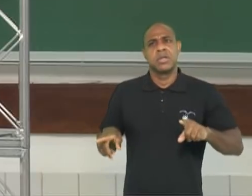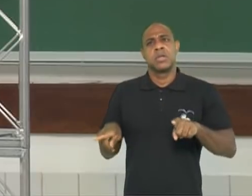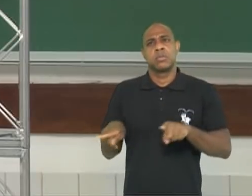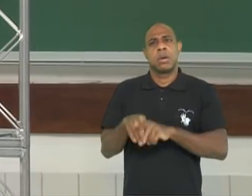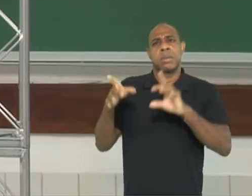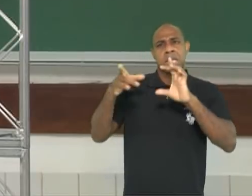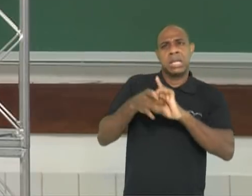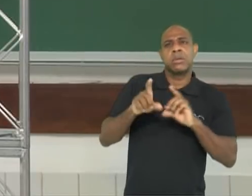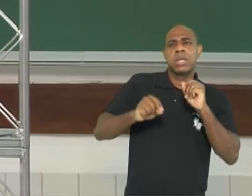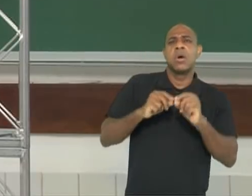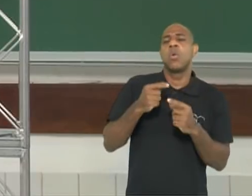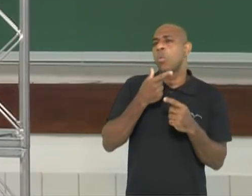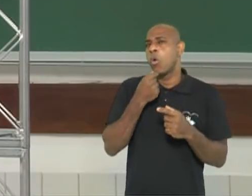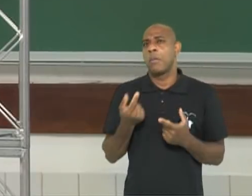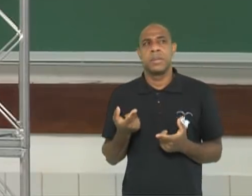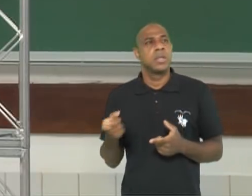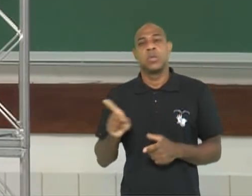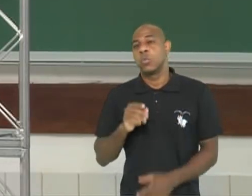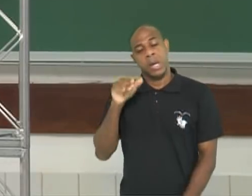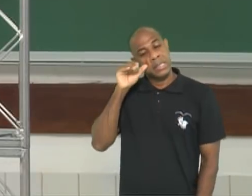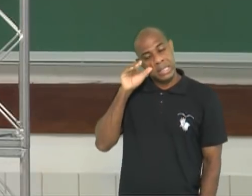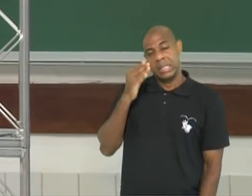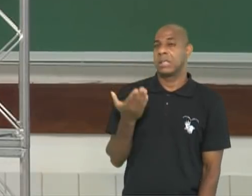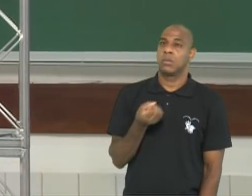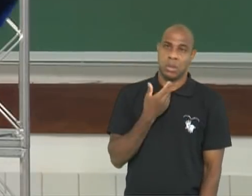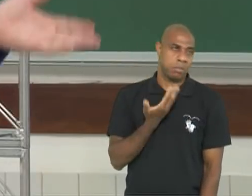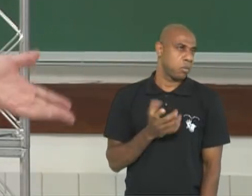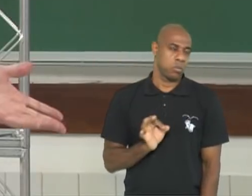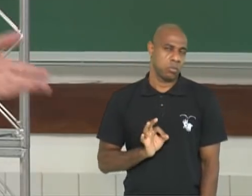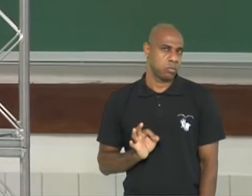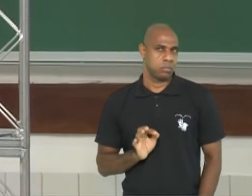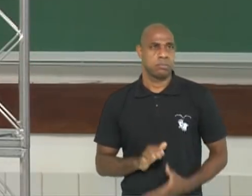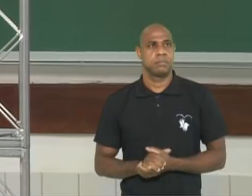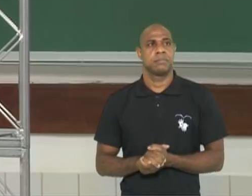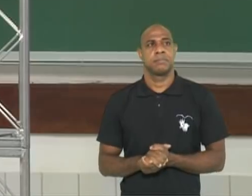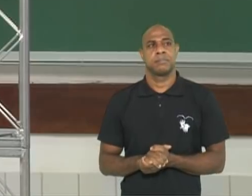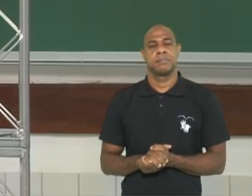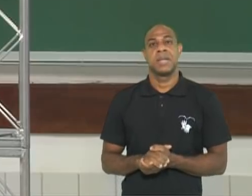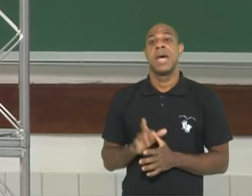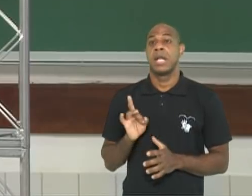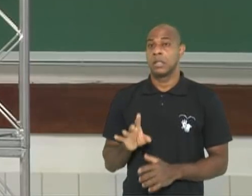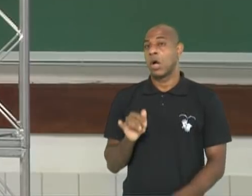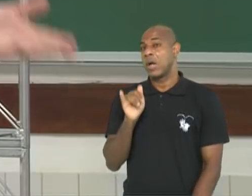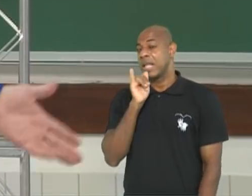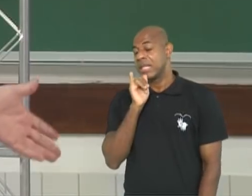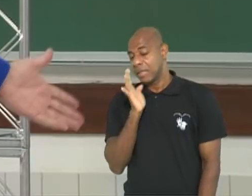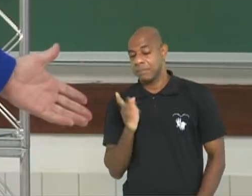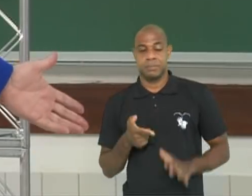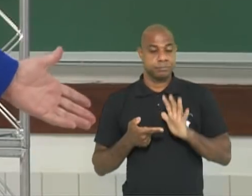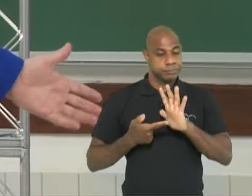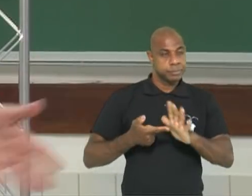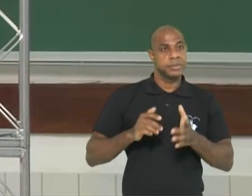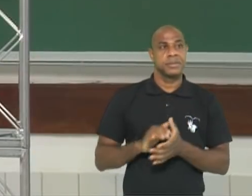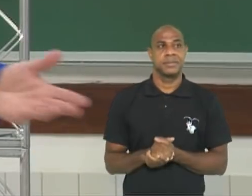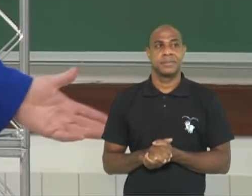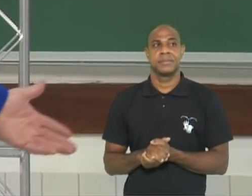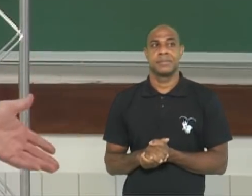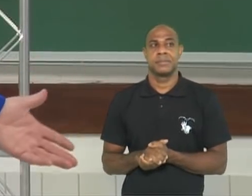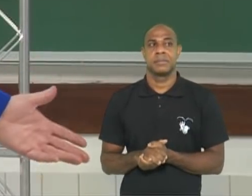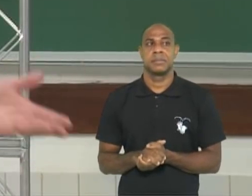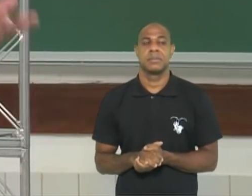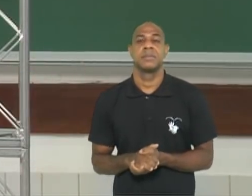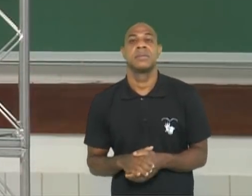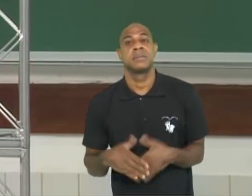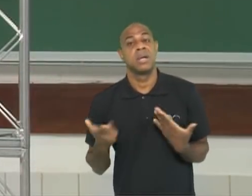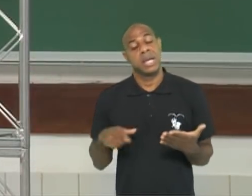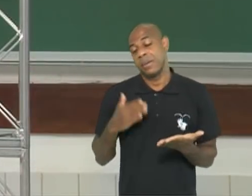os religiosos acreditavam que aquilo não era interessante ser produzido, se perdeu no tempo. É um exemplo, mas, como diz o outro, são